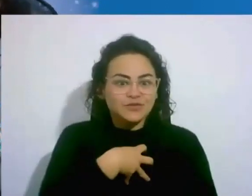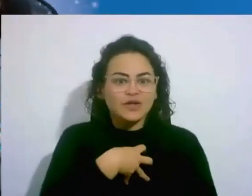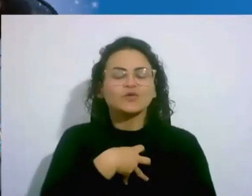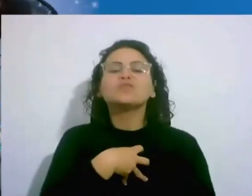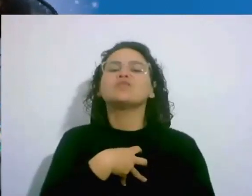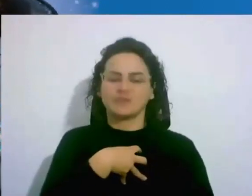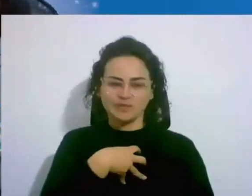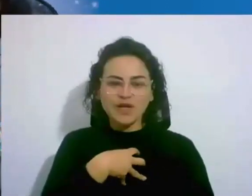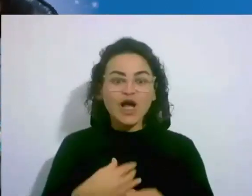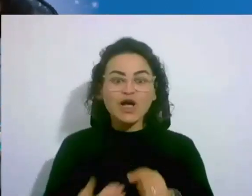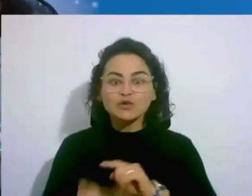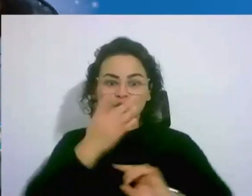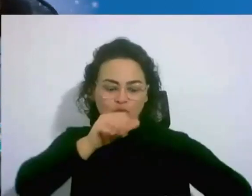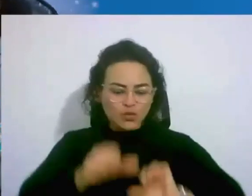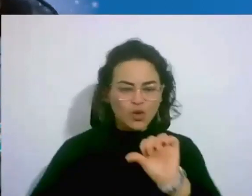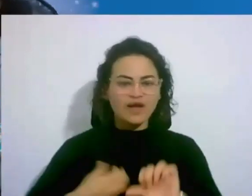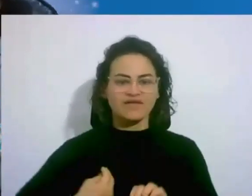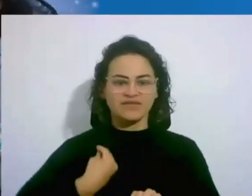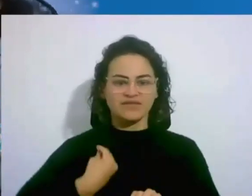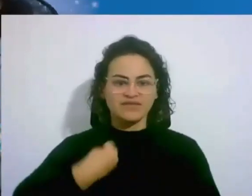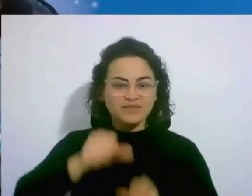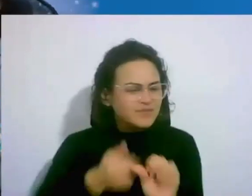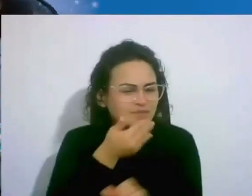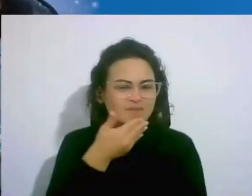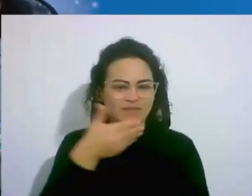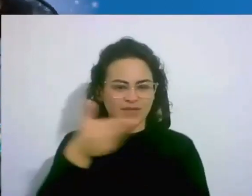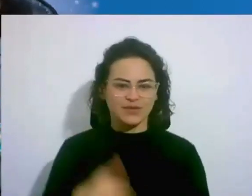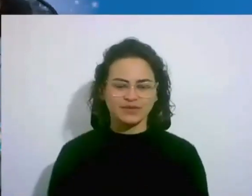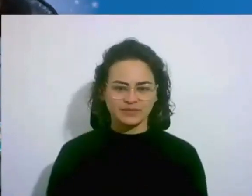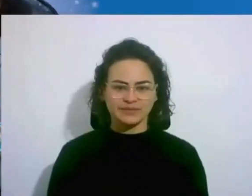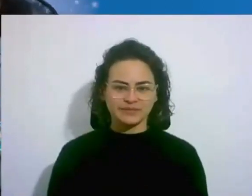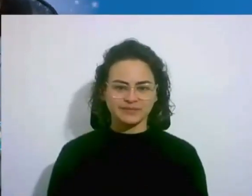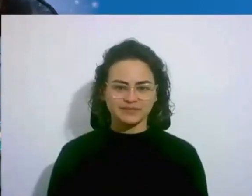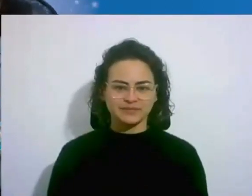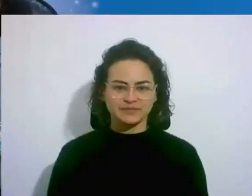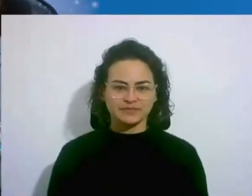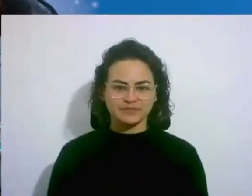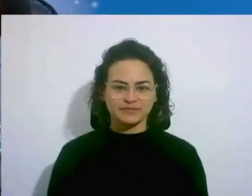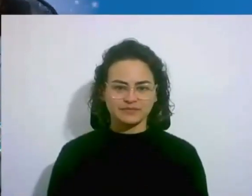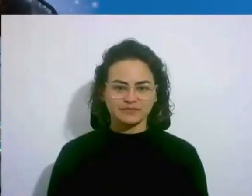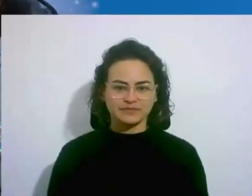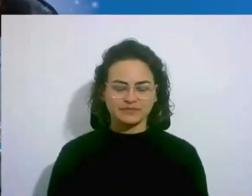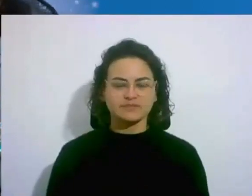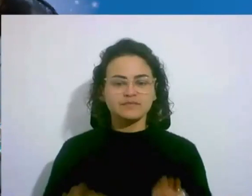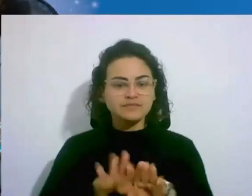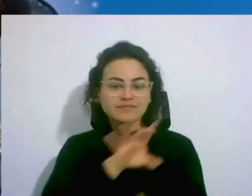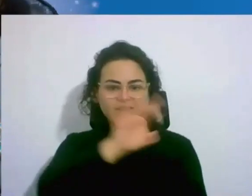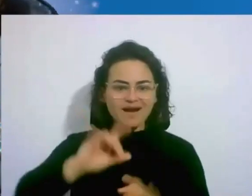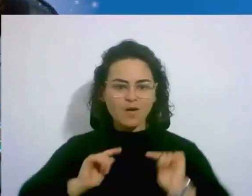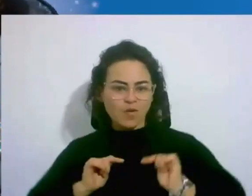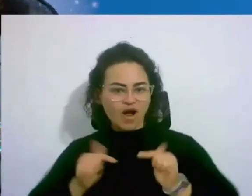modifica a vida do ser humano, das todas as pessoas e aqueles que também com suas ações consigam